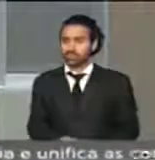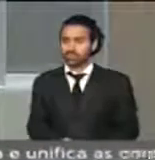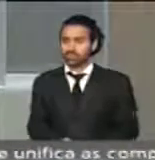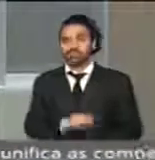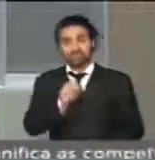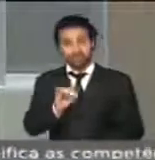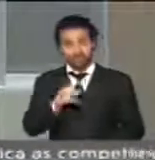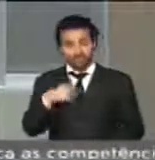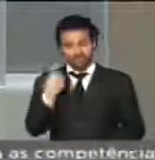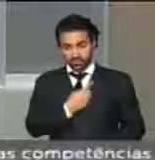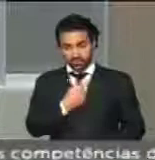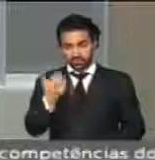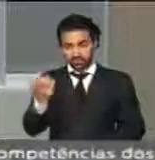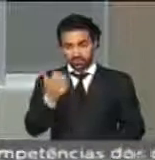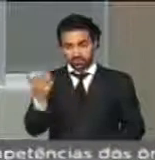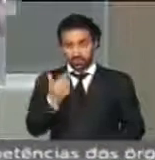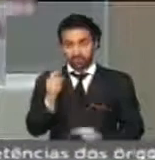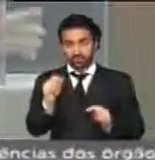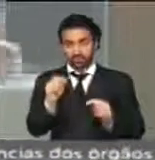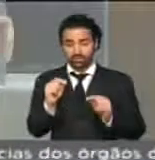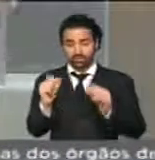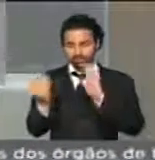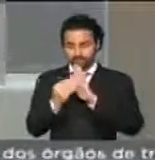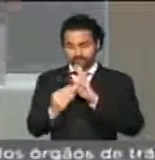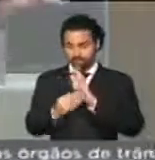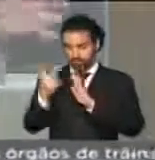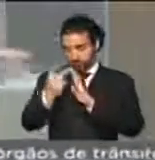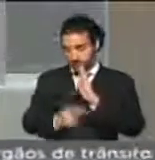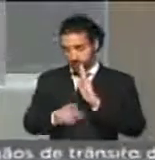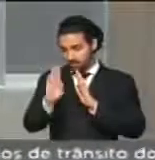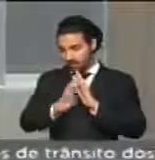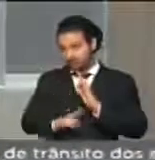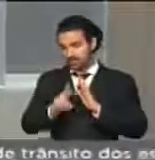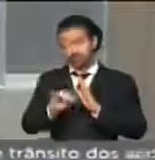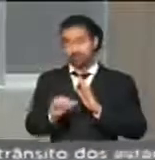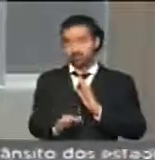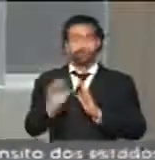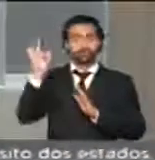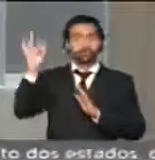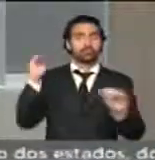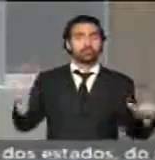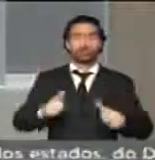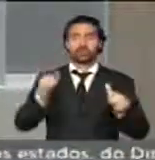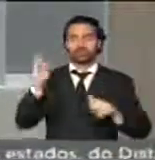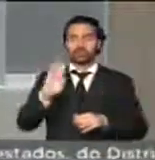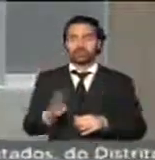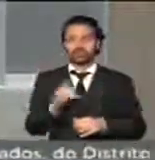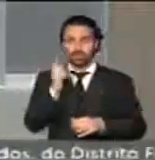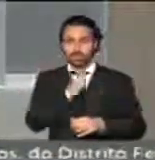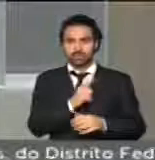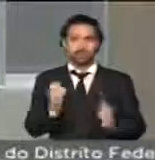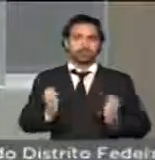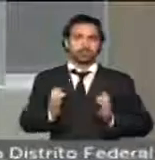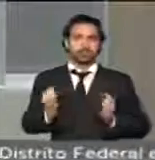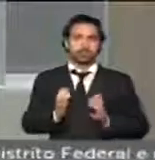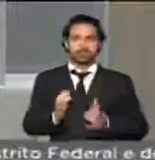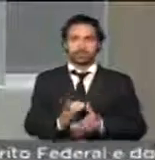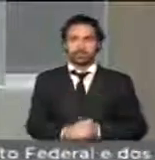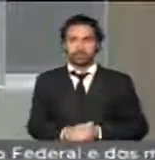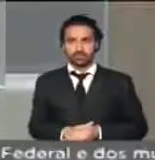nós queremos projetar o Brasil para ser uma grande nação desenvolvida, uma grande